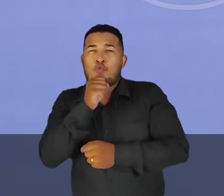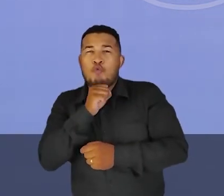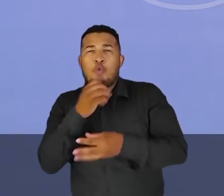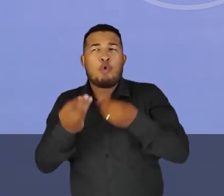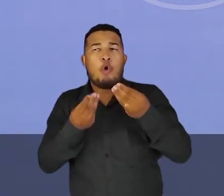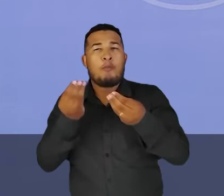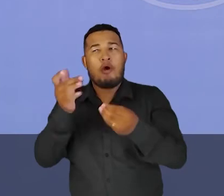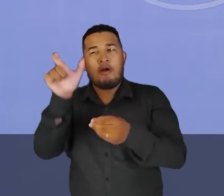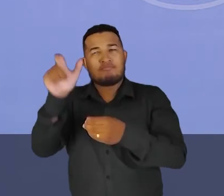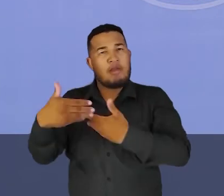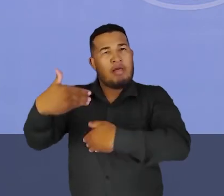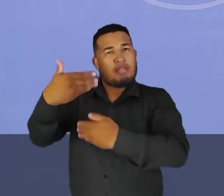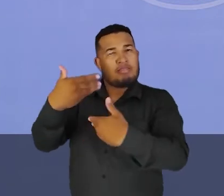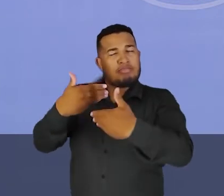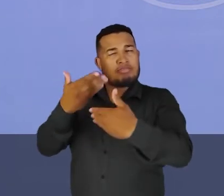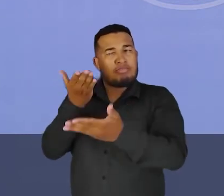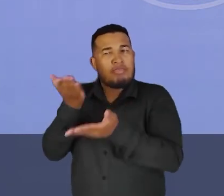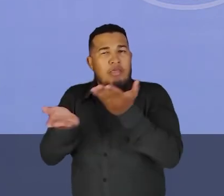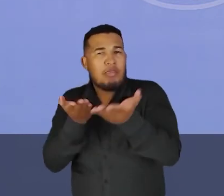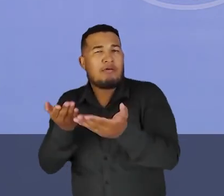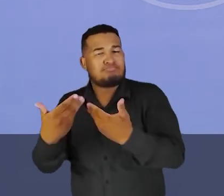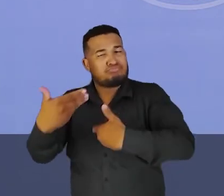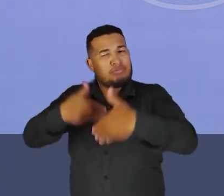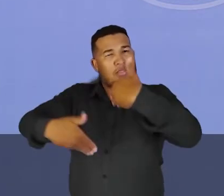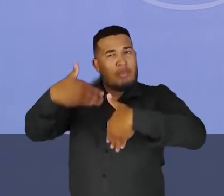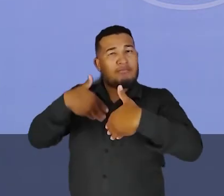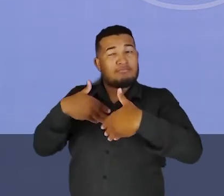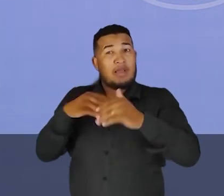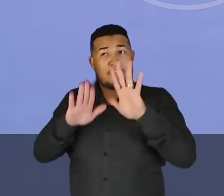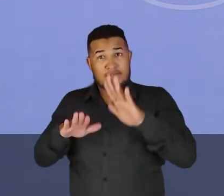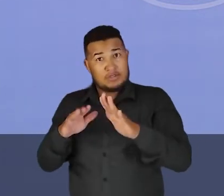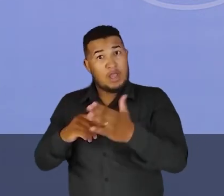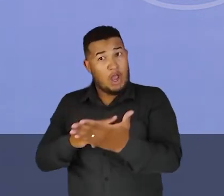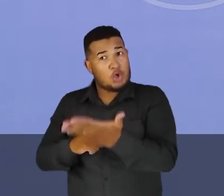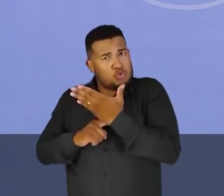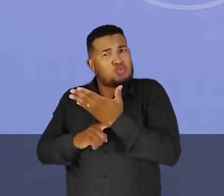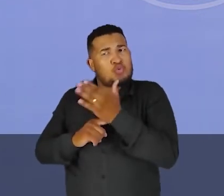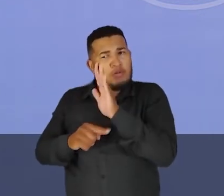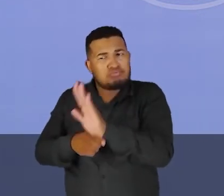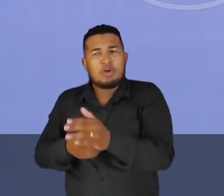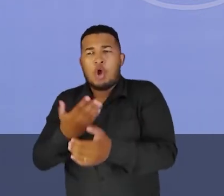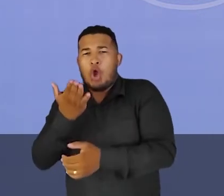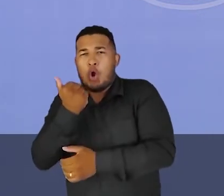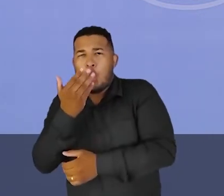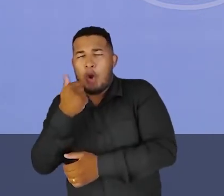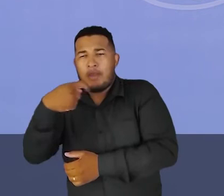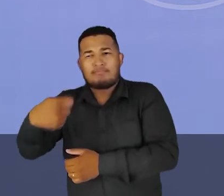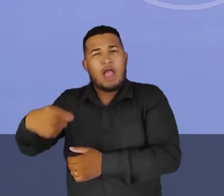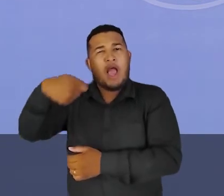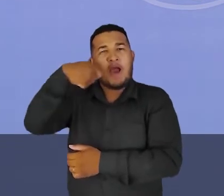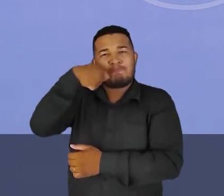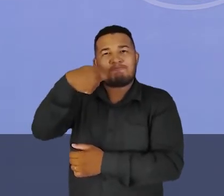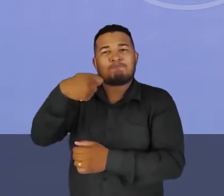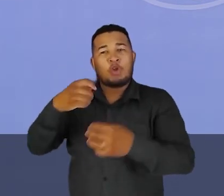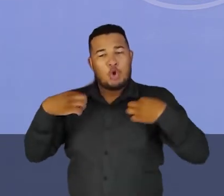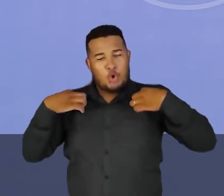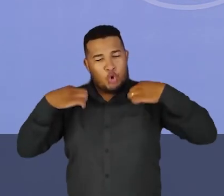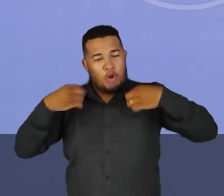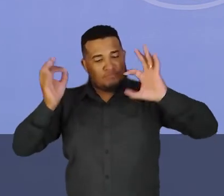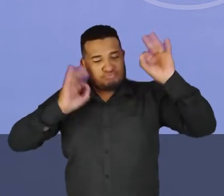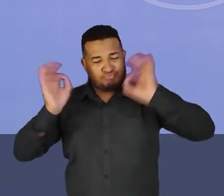te tratava? Talvez essa pessoa até ajudava a cuidar de você, te dava alimentação, te